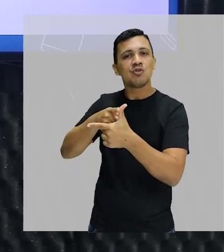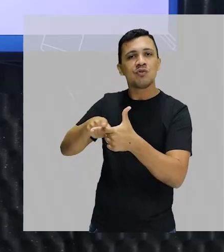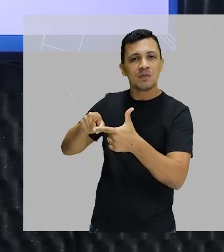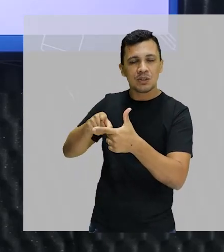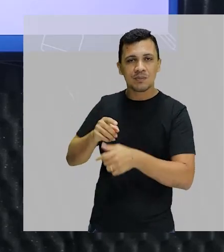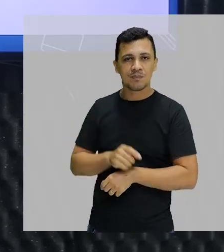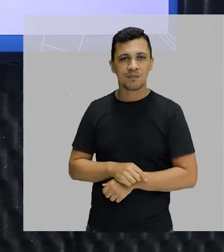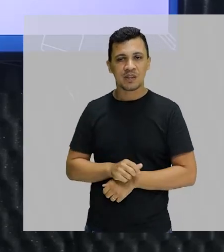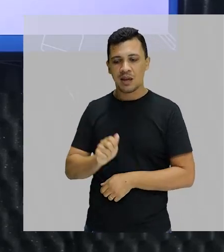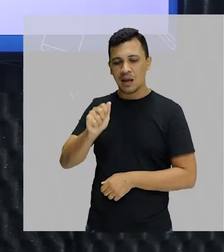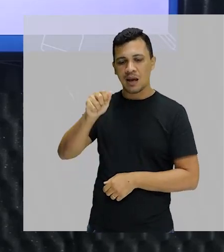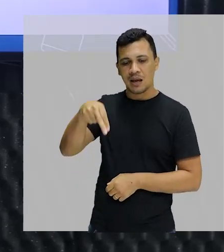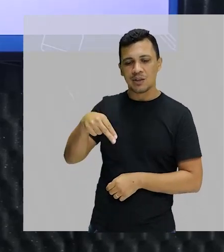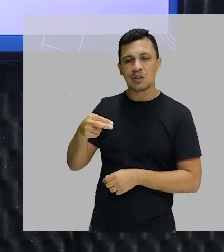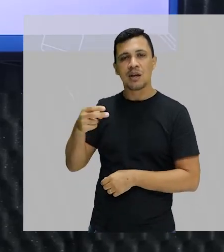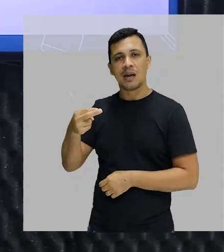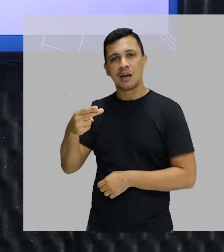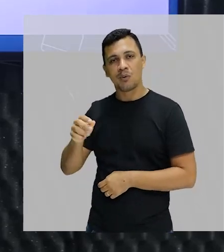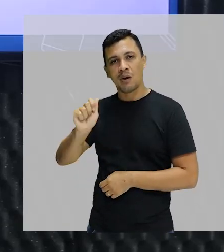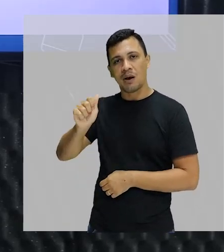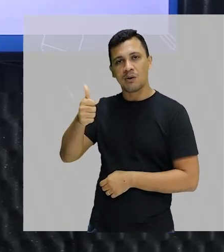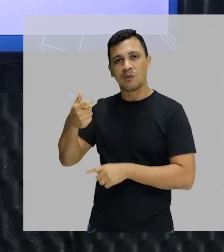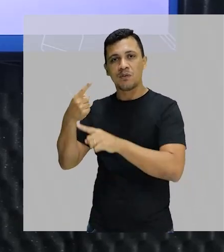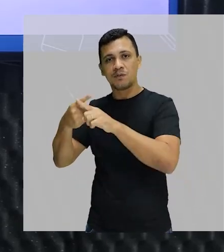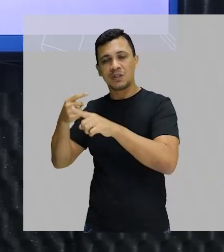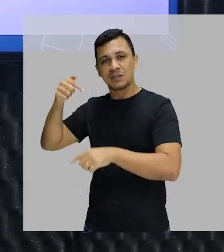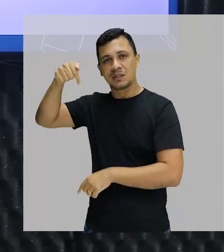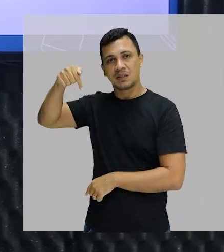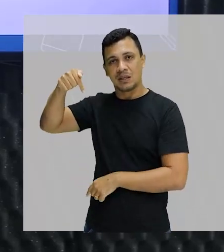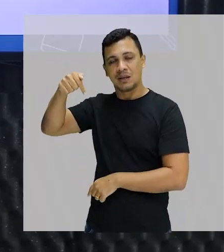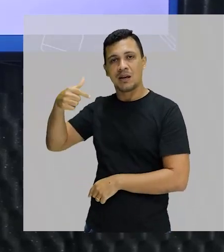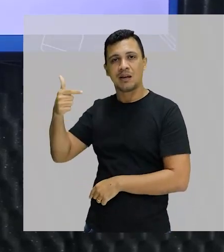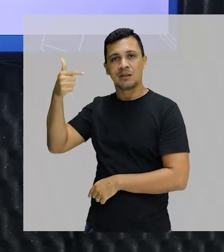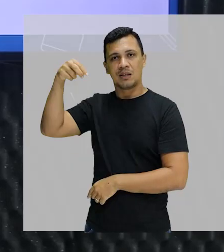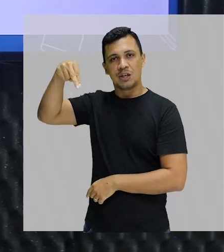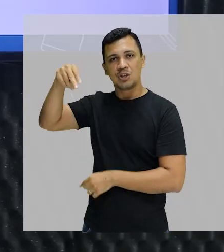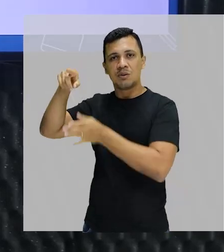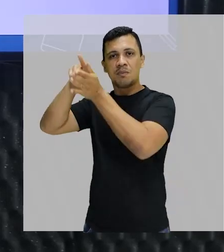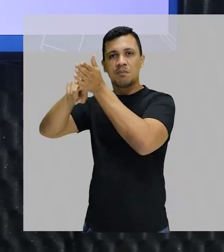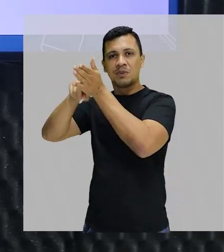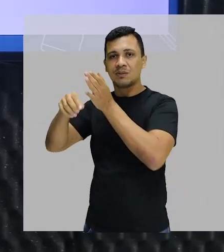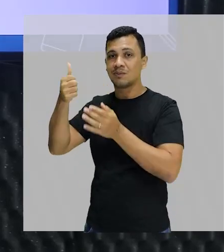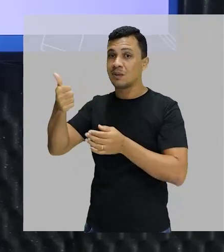AN igual a A1 vezes Q elevado a N menos 1. Espero que vocês tenham